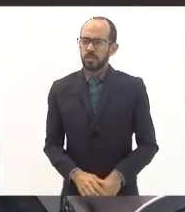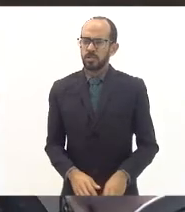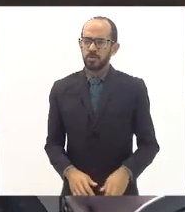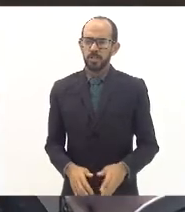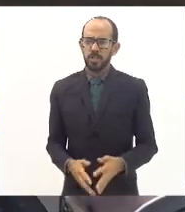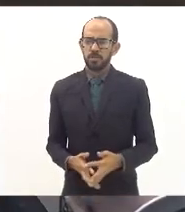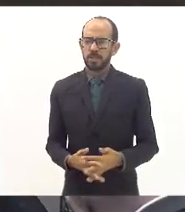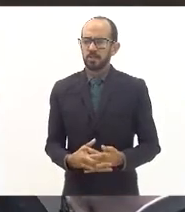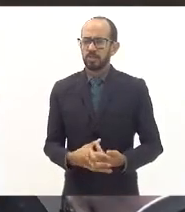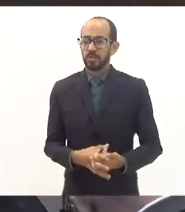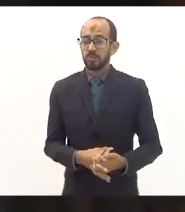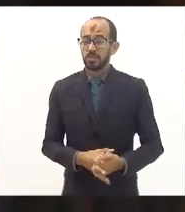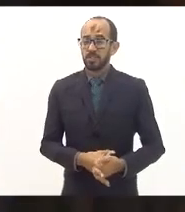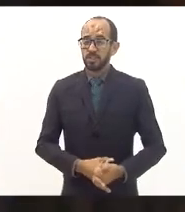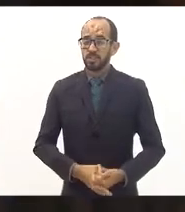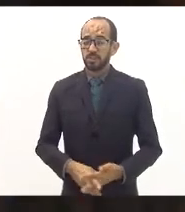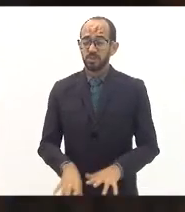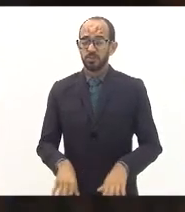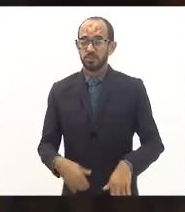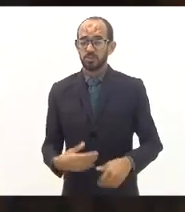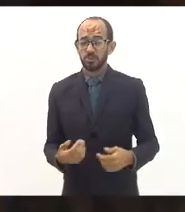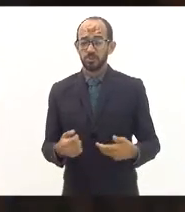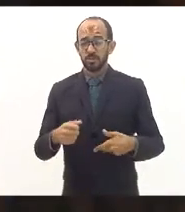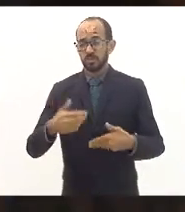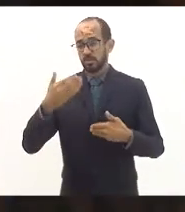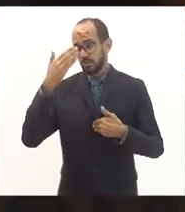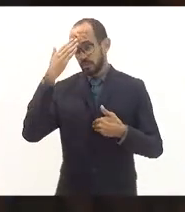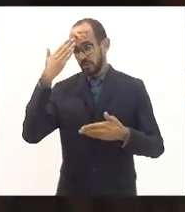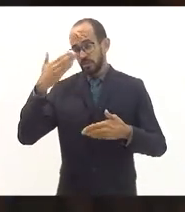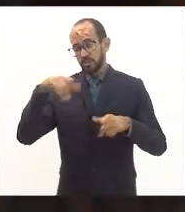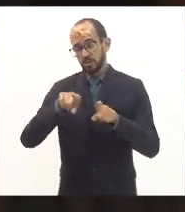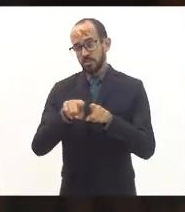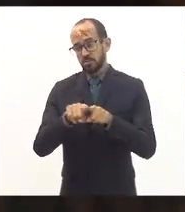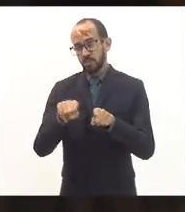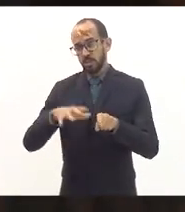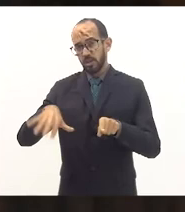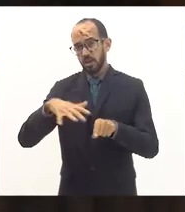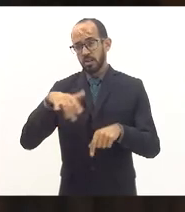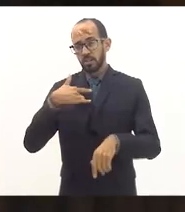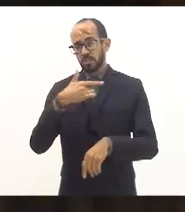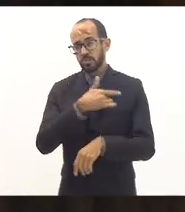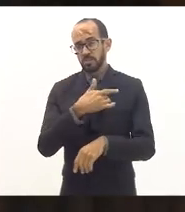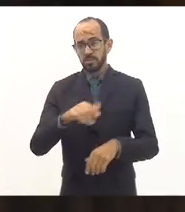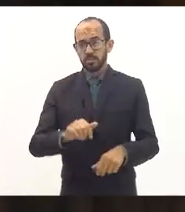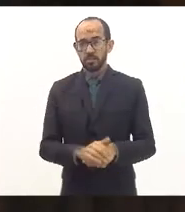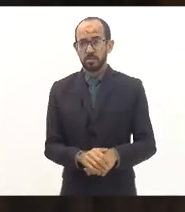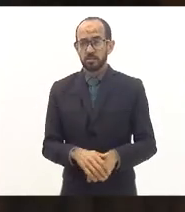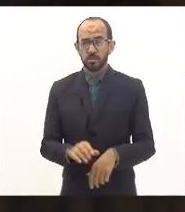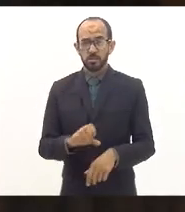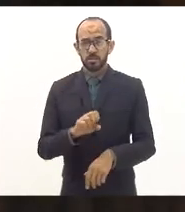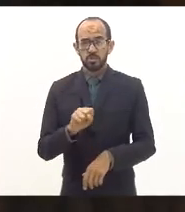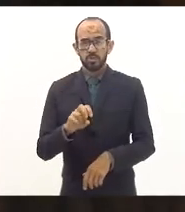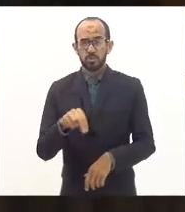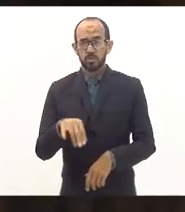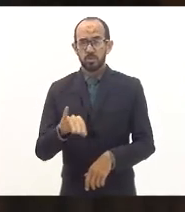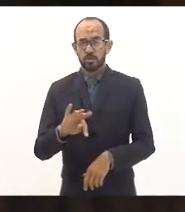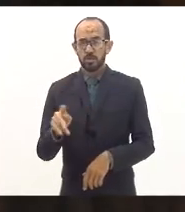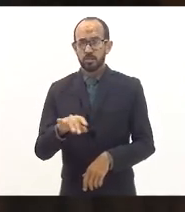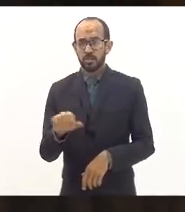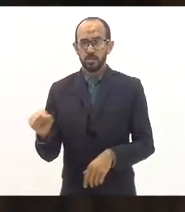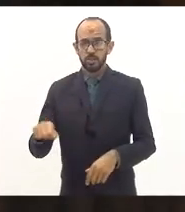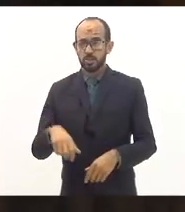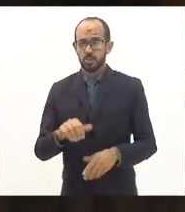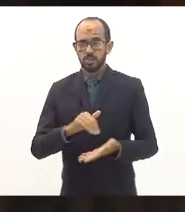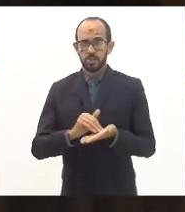André Ferraz, nosso presidente também da área da saúde da Asservisa. Soninha, de secretária